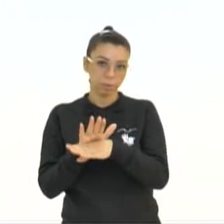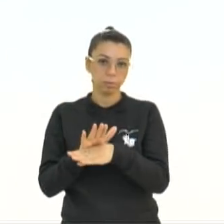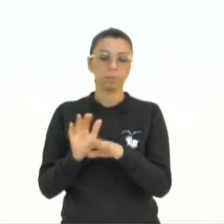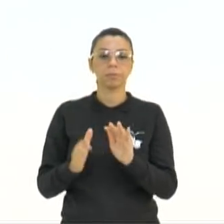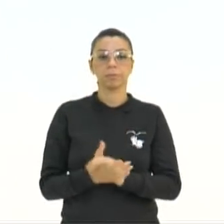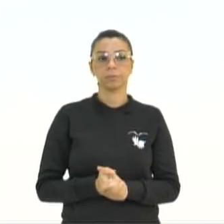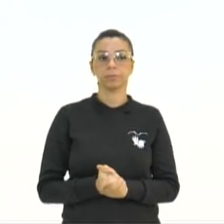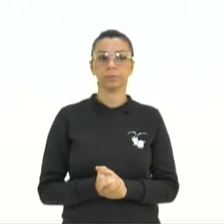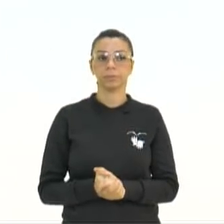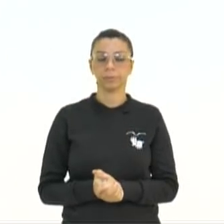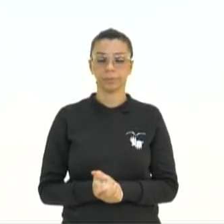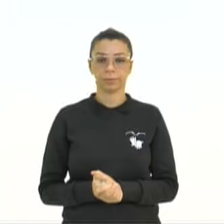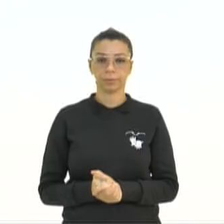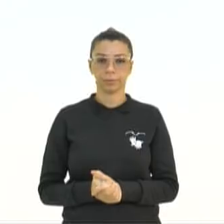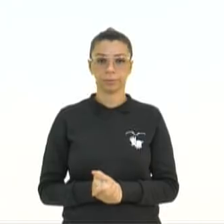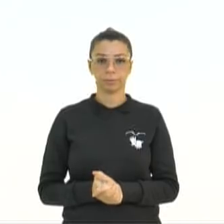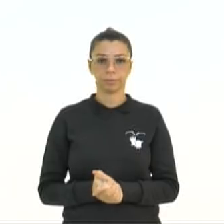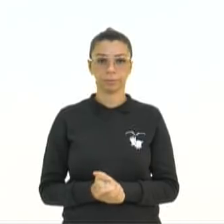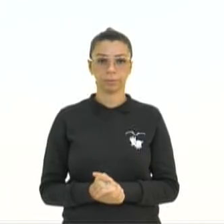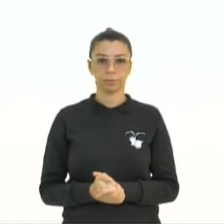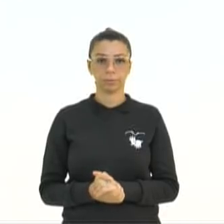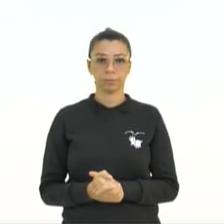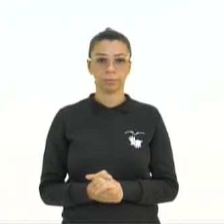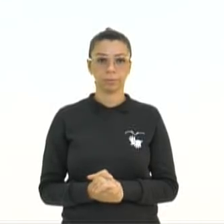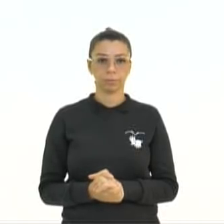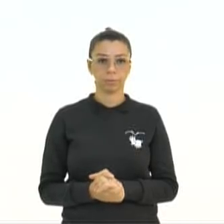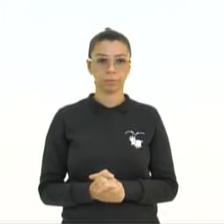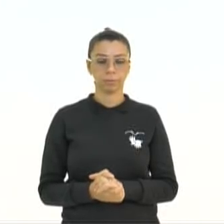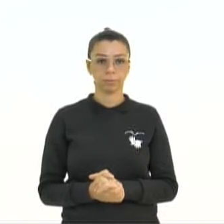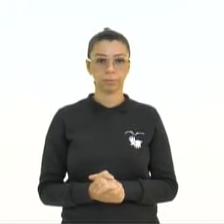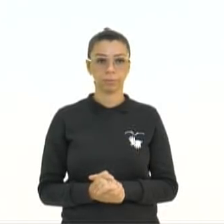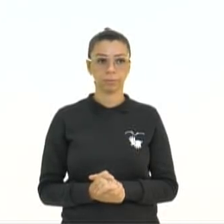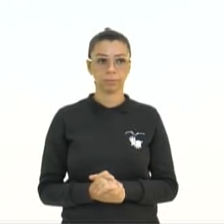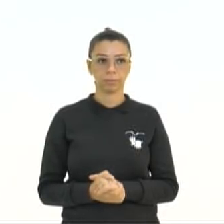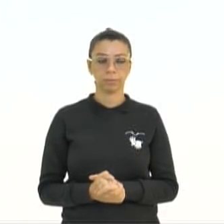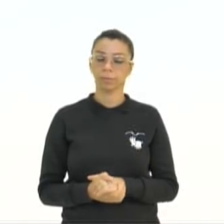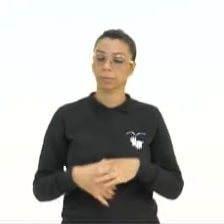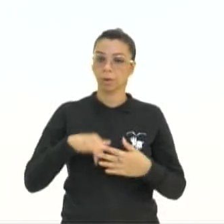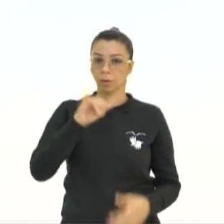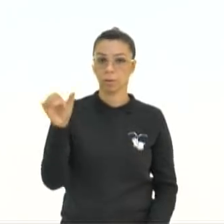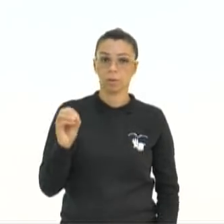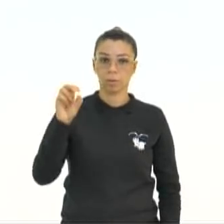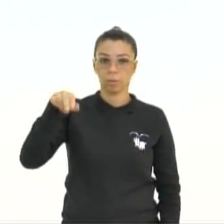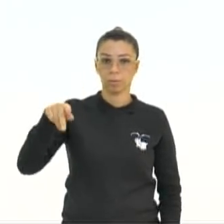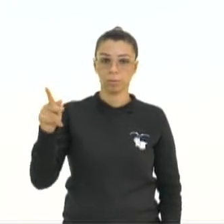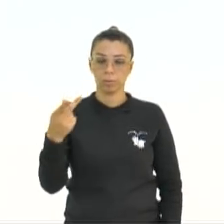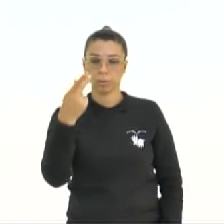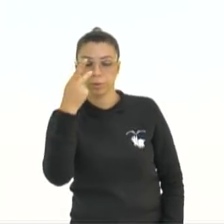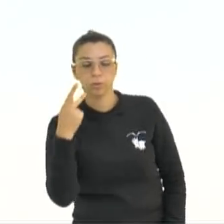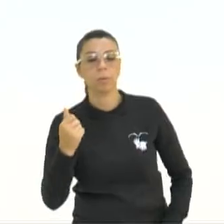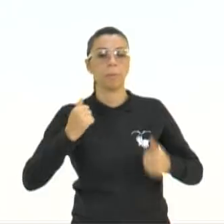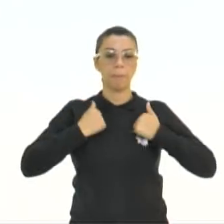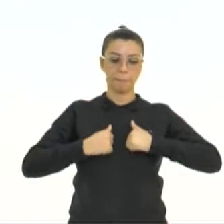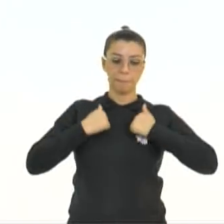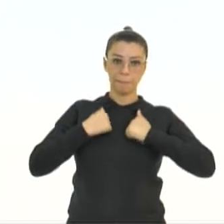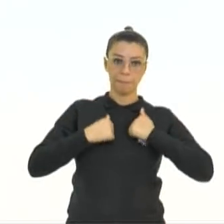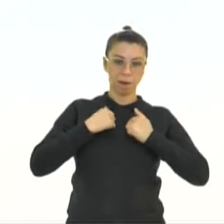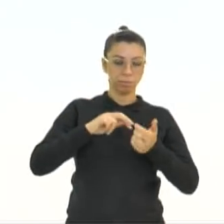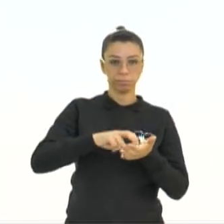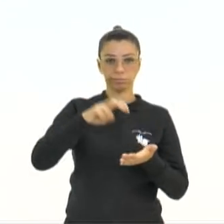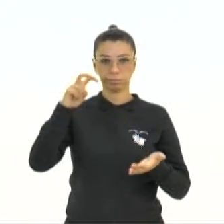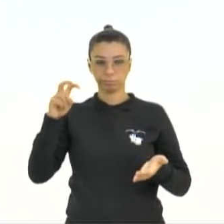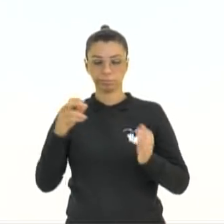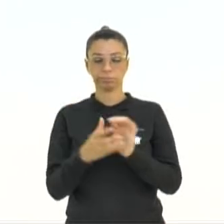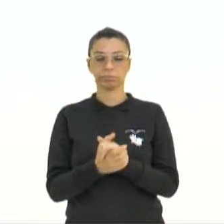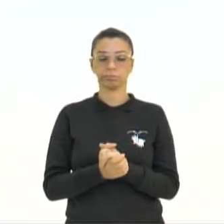lá. John took a bath early in the morning. Então, John tomou um banho de manhã. E